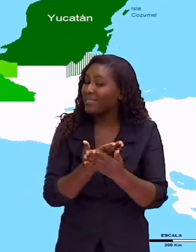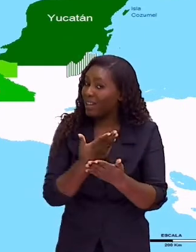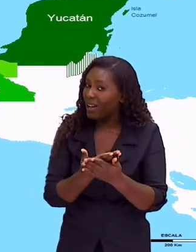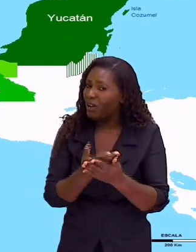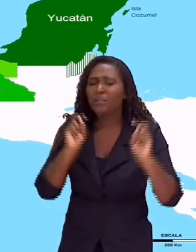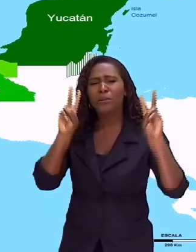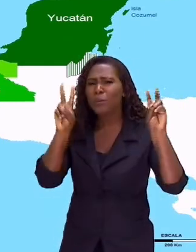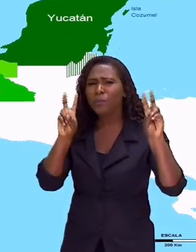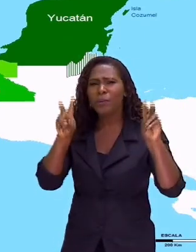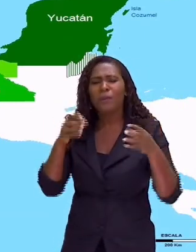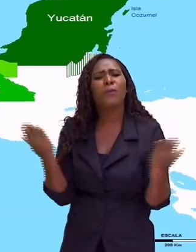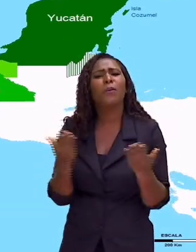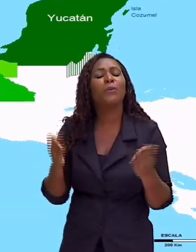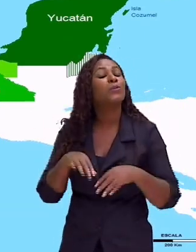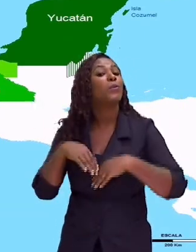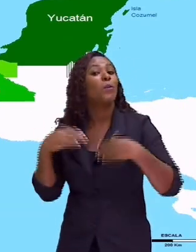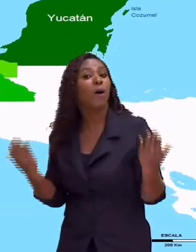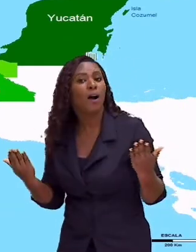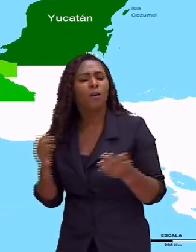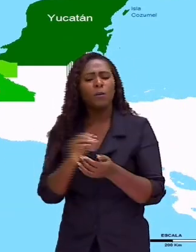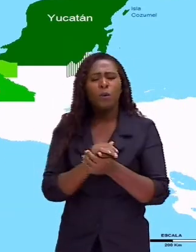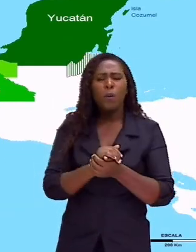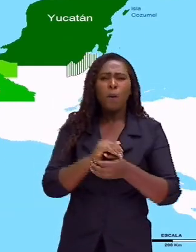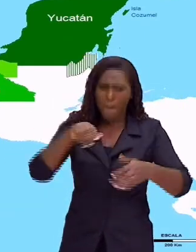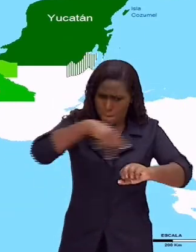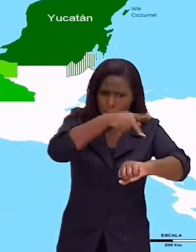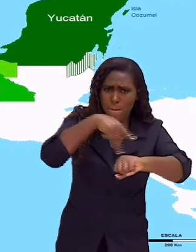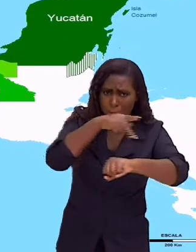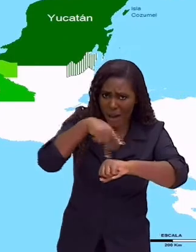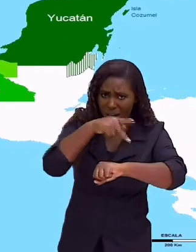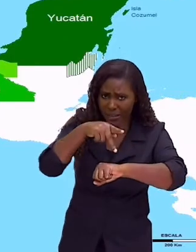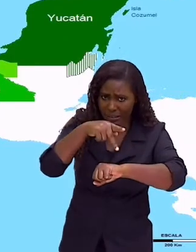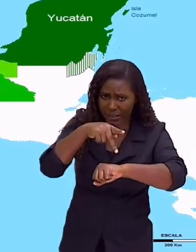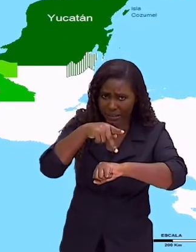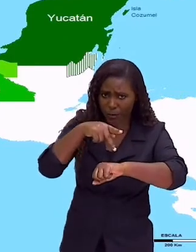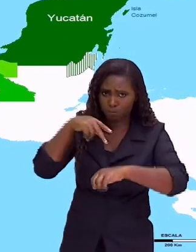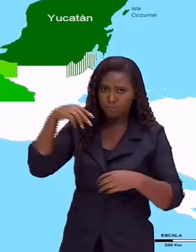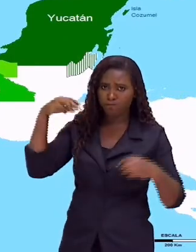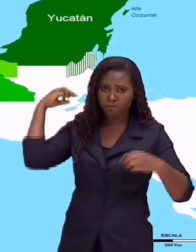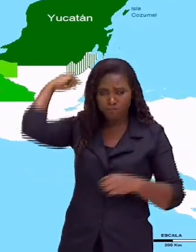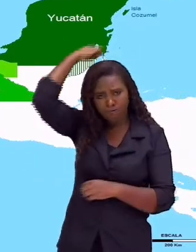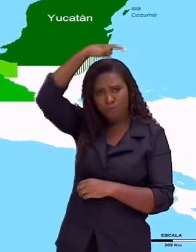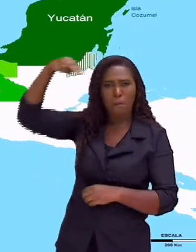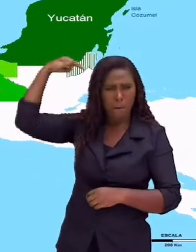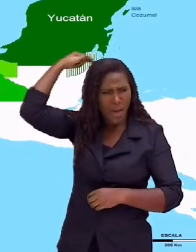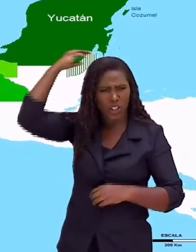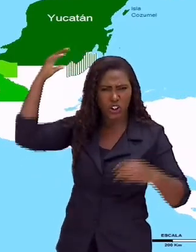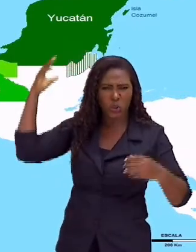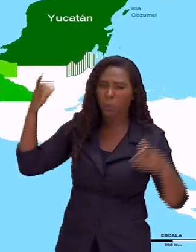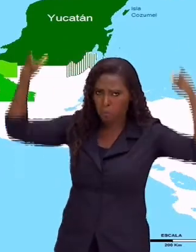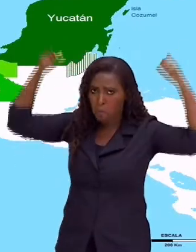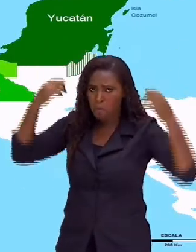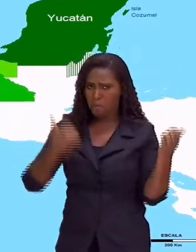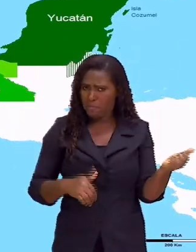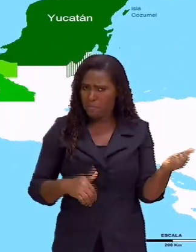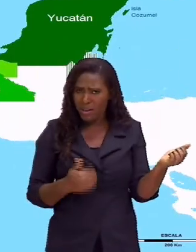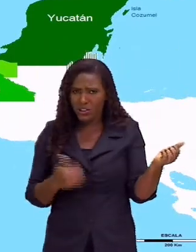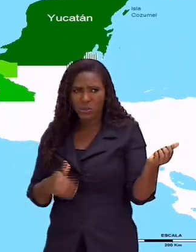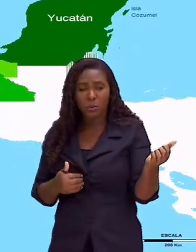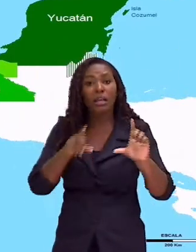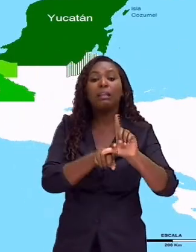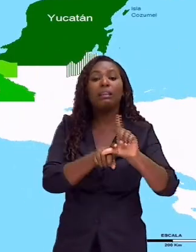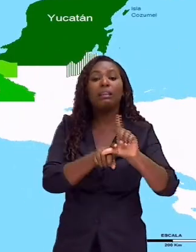mexicana e como ocorreu este processo. Nós sabemos que não é de uma hora para outra. O